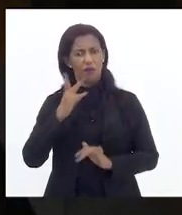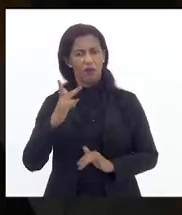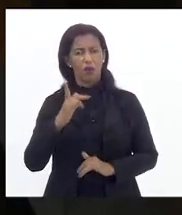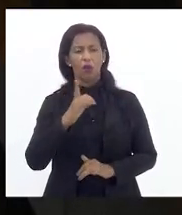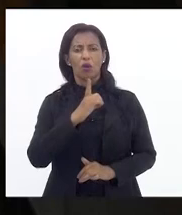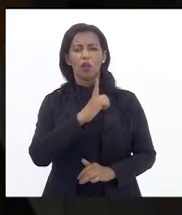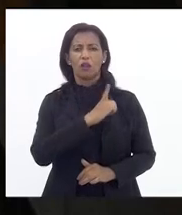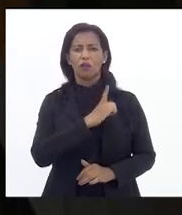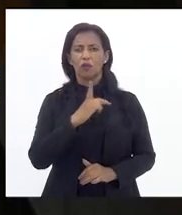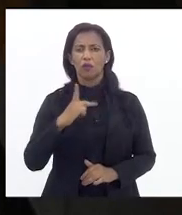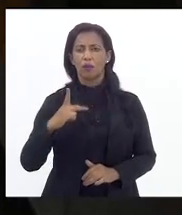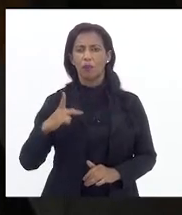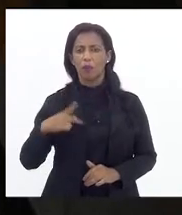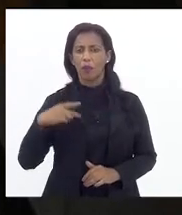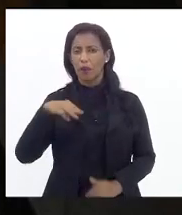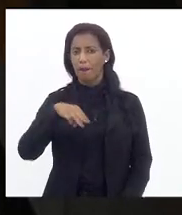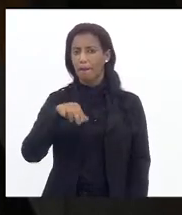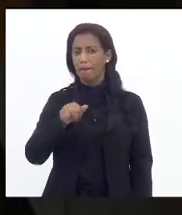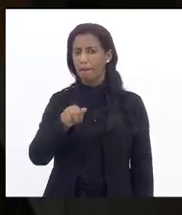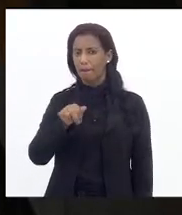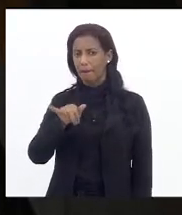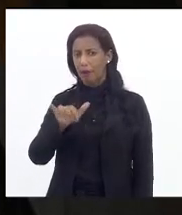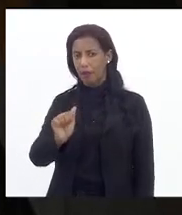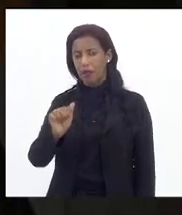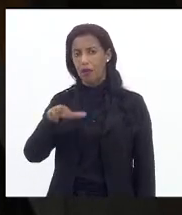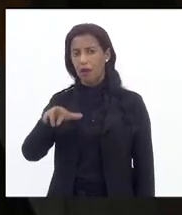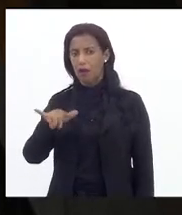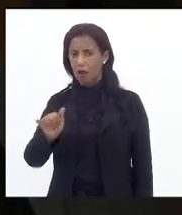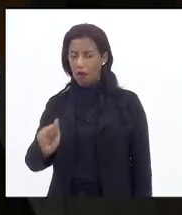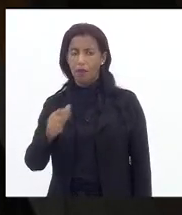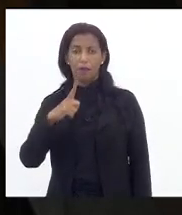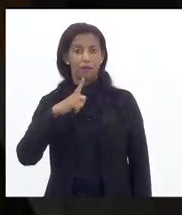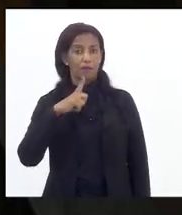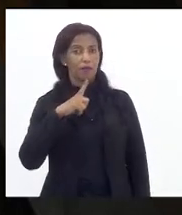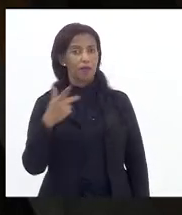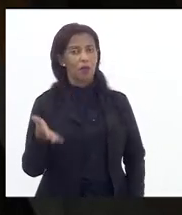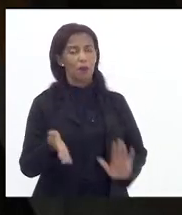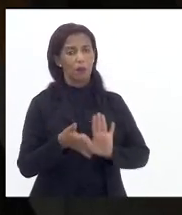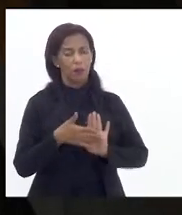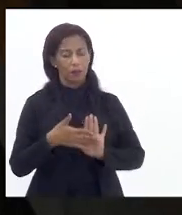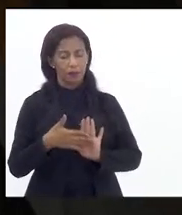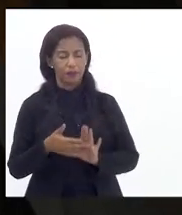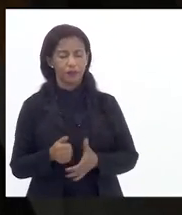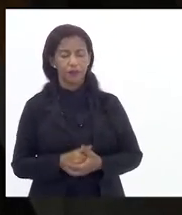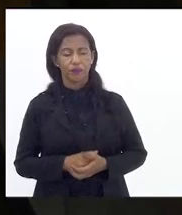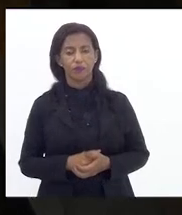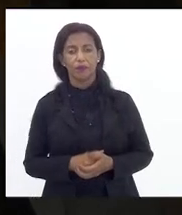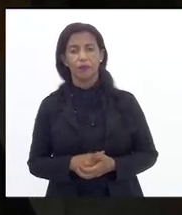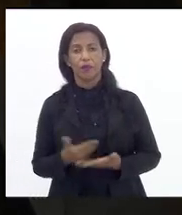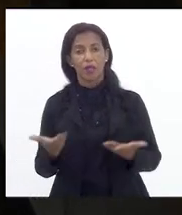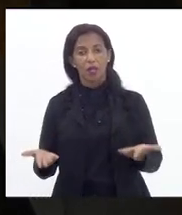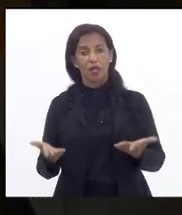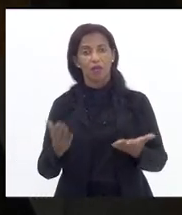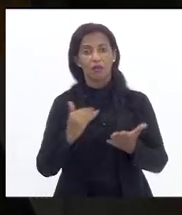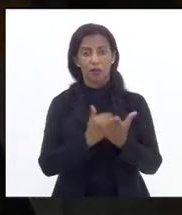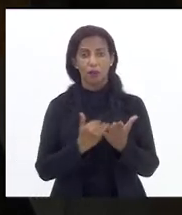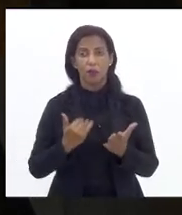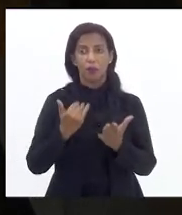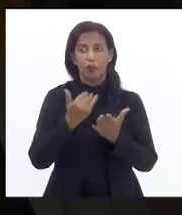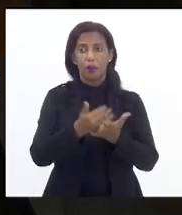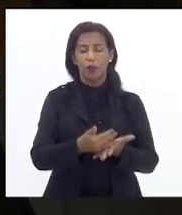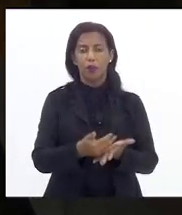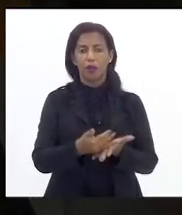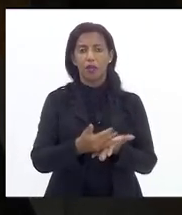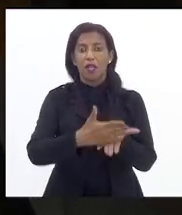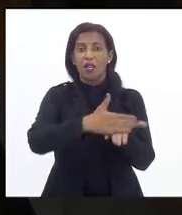pela defensora Maria Carmem a gente tem uma proposta e que você sobrepõe